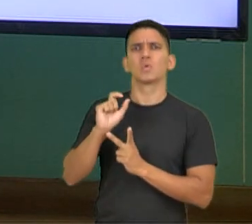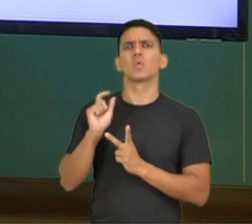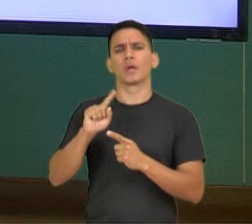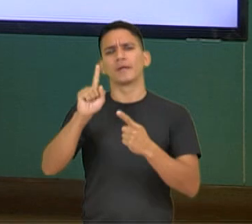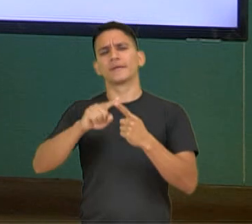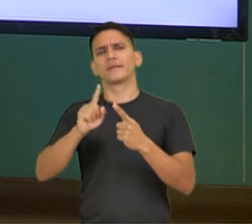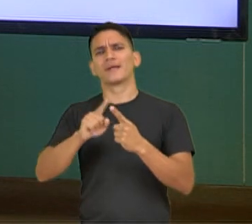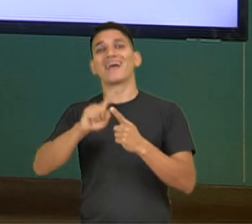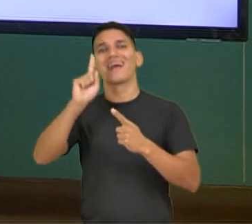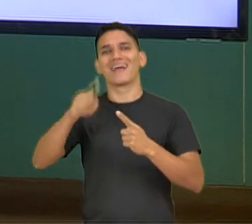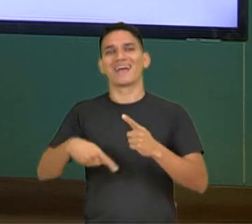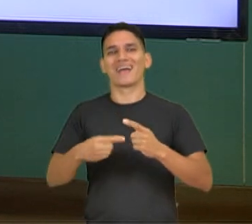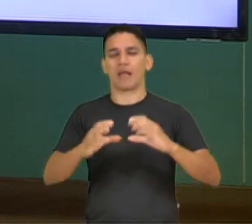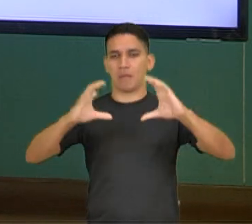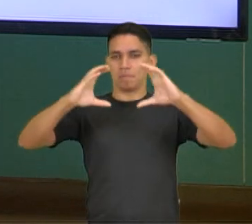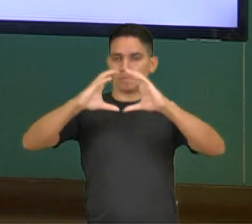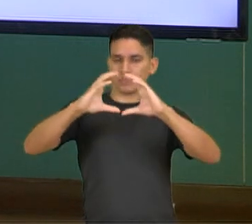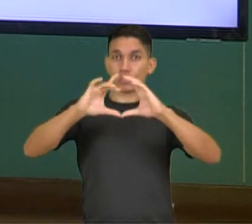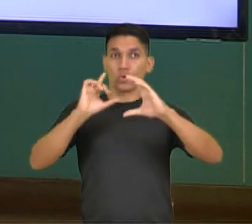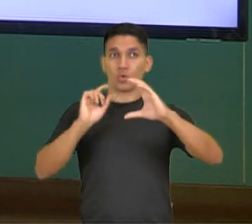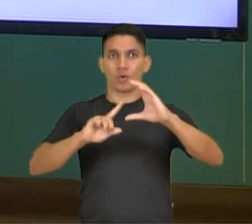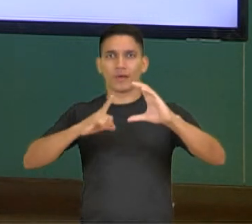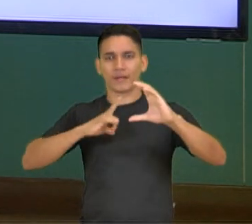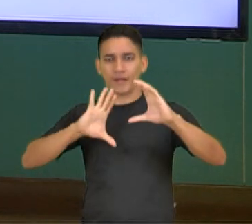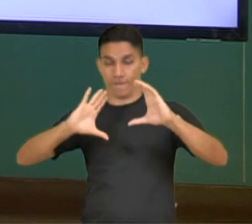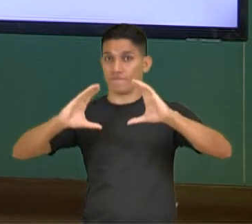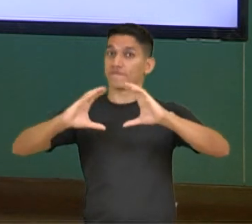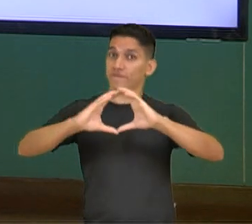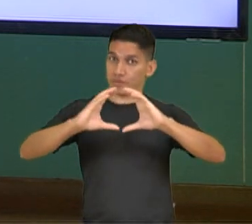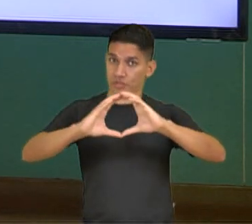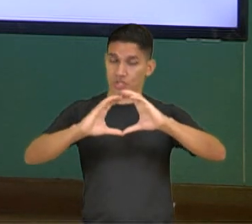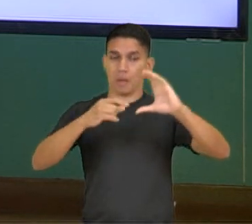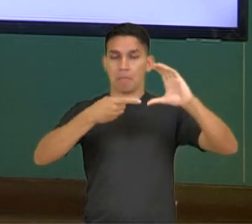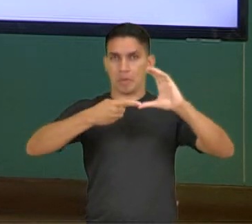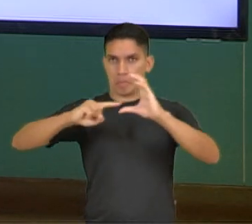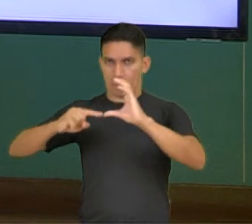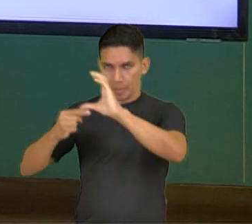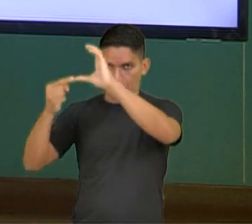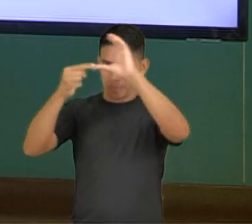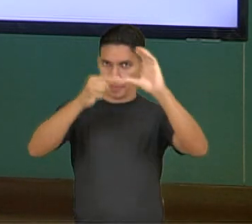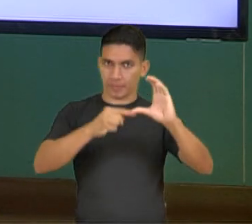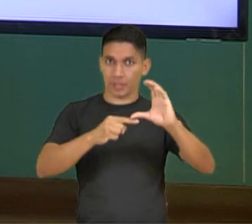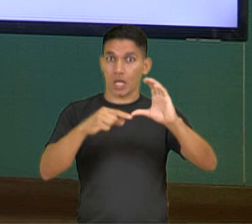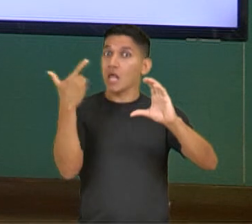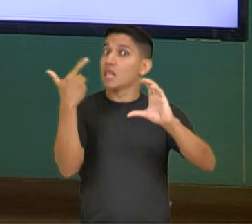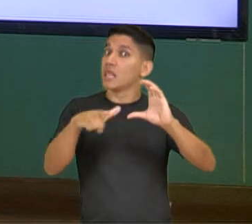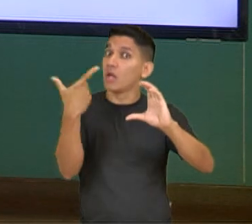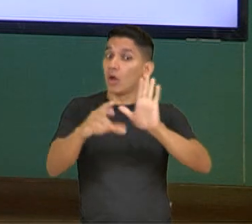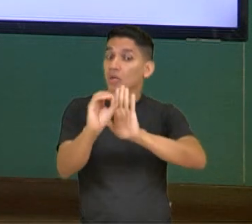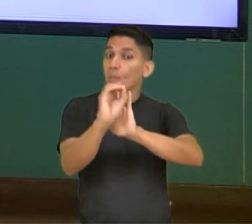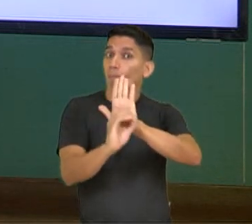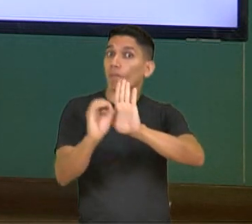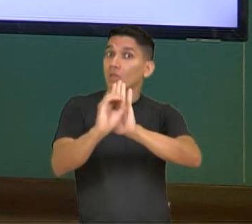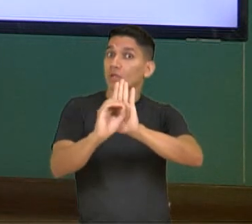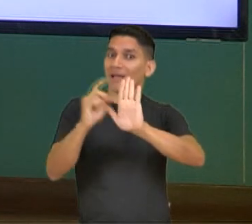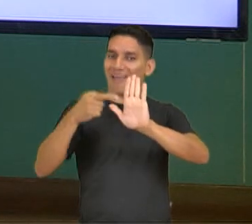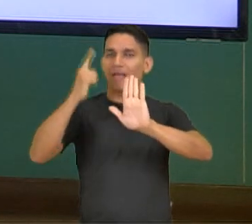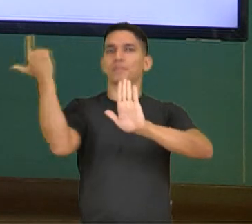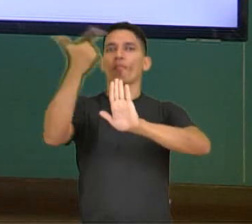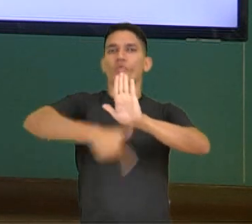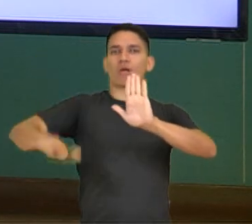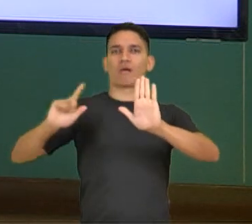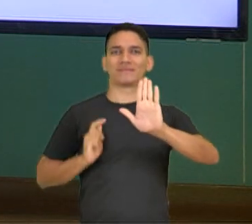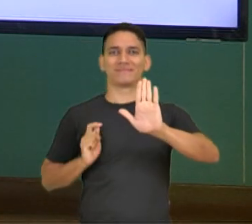Alicíclicas são aquelas cadeias carbônicas fechadas que não possuem o anel benzênico ou o anel